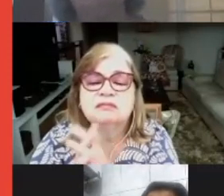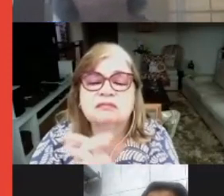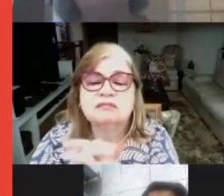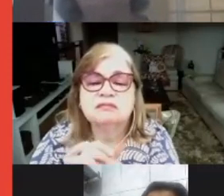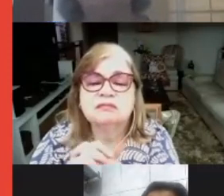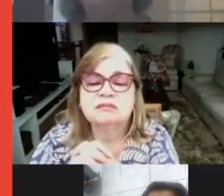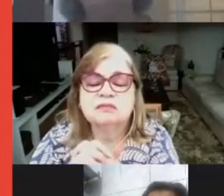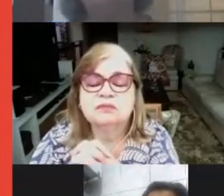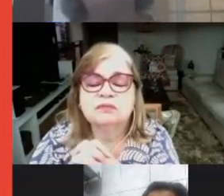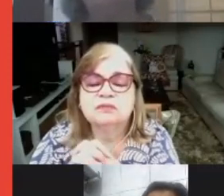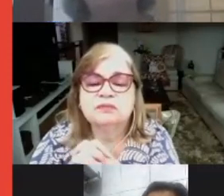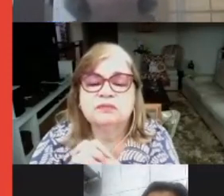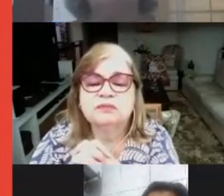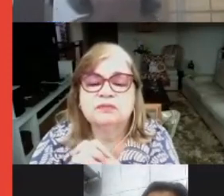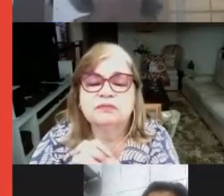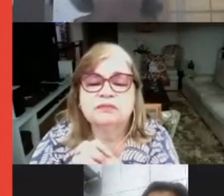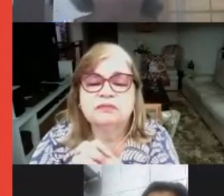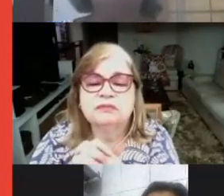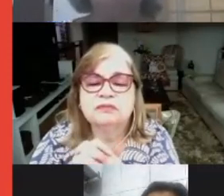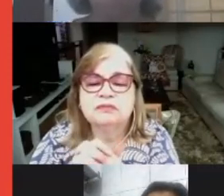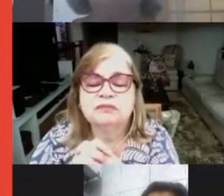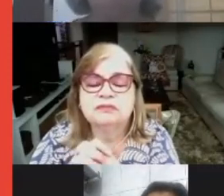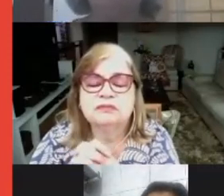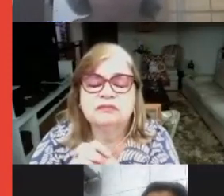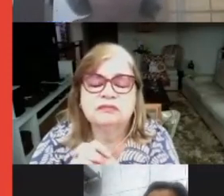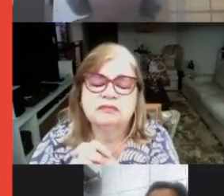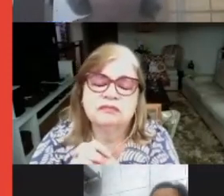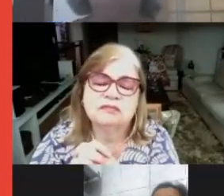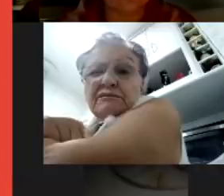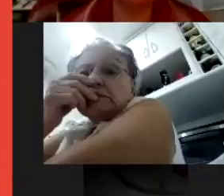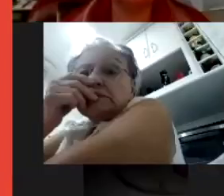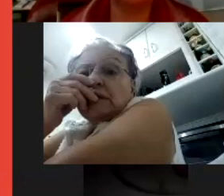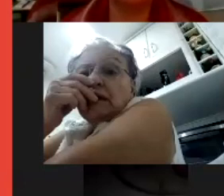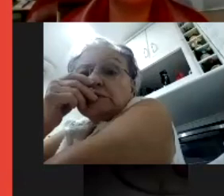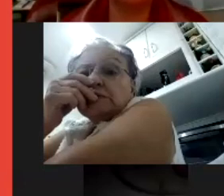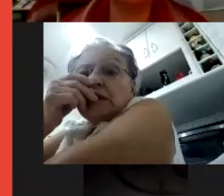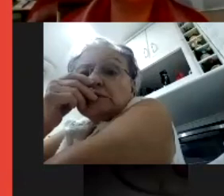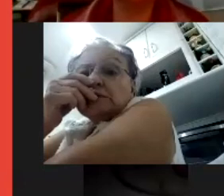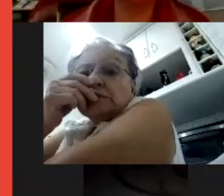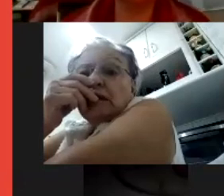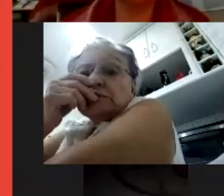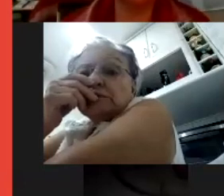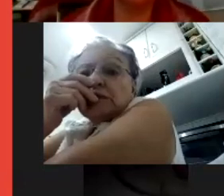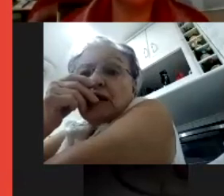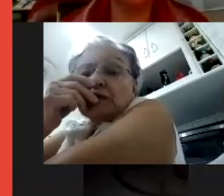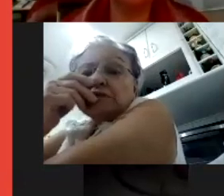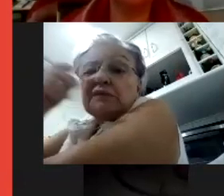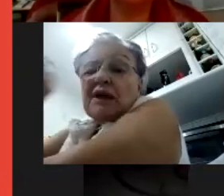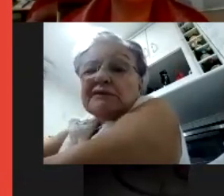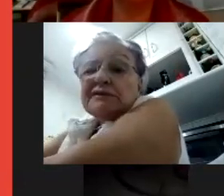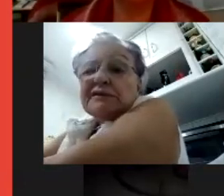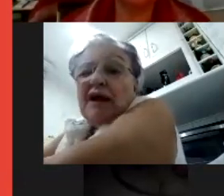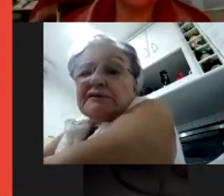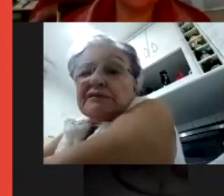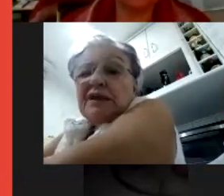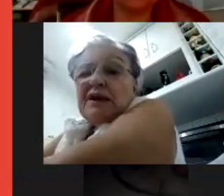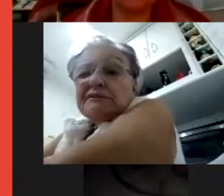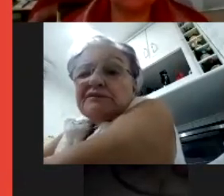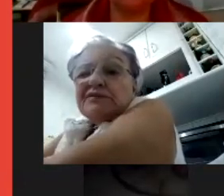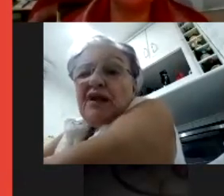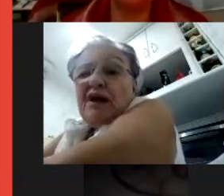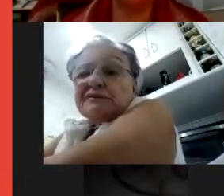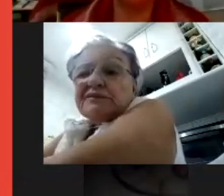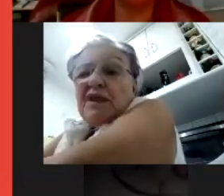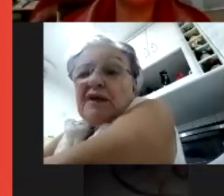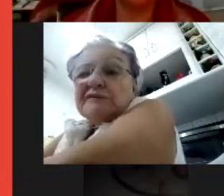da low carb, porque apesar dela ser super, como eu posso falar, super nutritiva, a